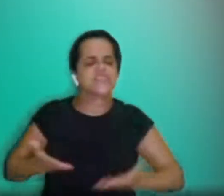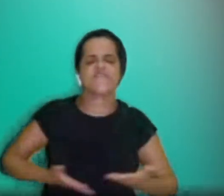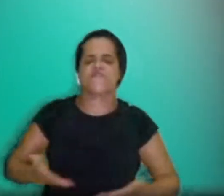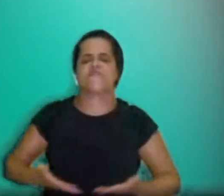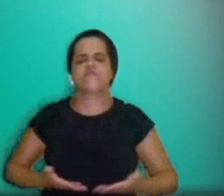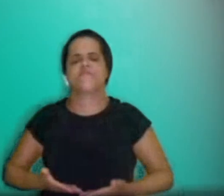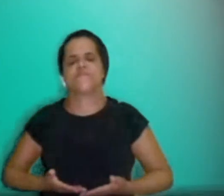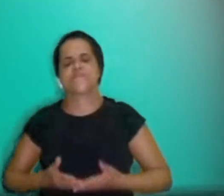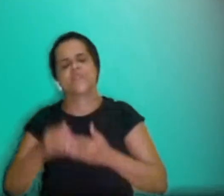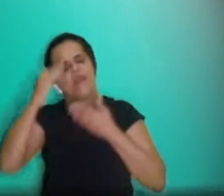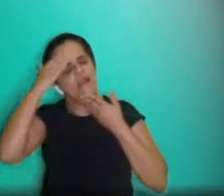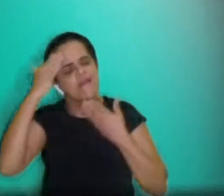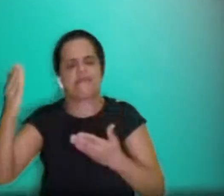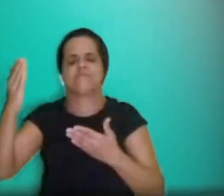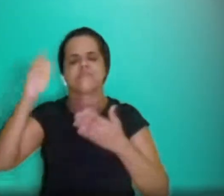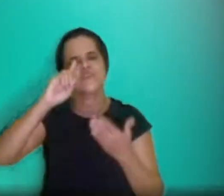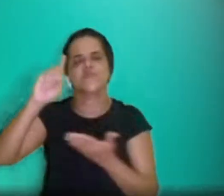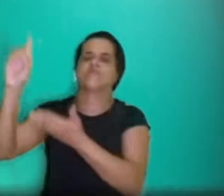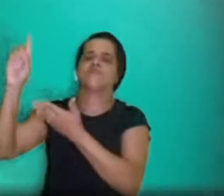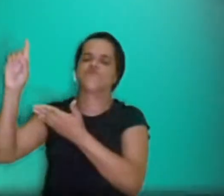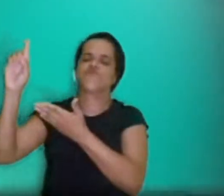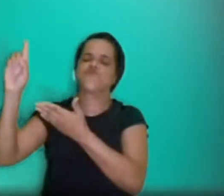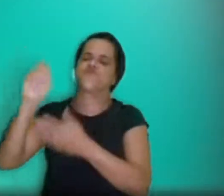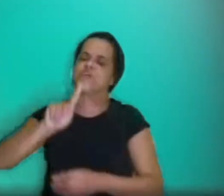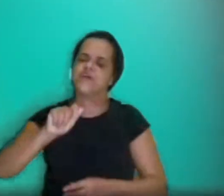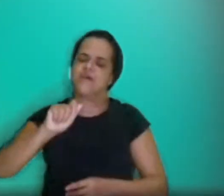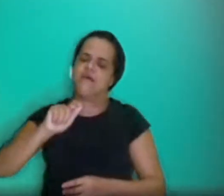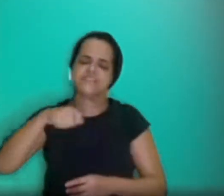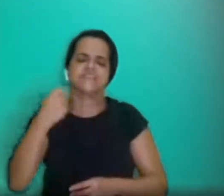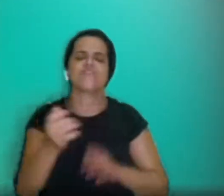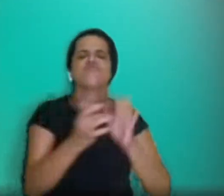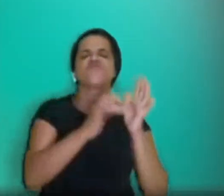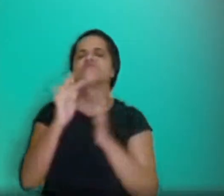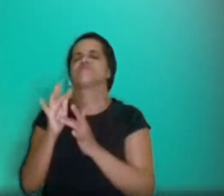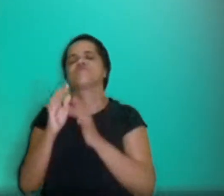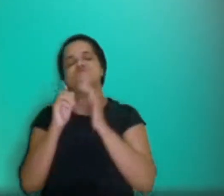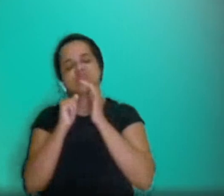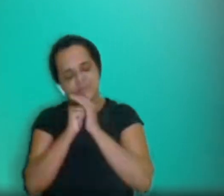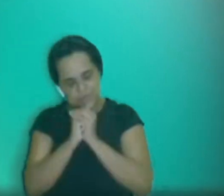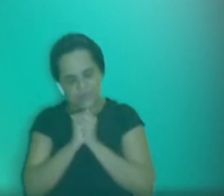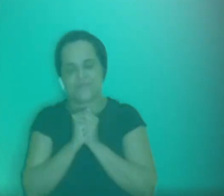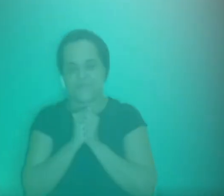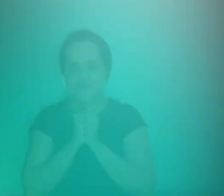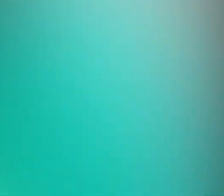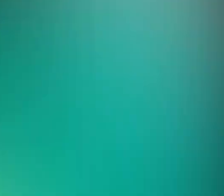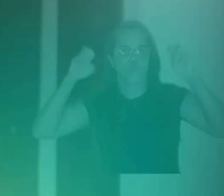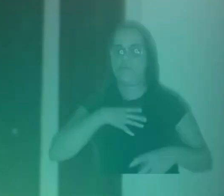para melhor Te servir. É em nome do Teu Filho Jesus, que vive e reina para sempre, que Te agradecemos por tudo, ó Deus.